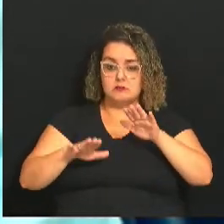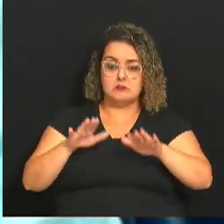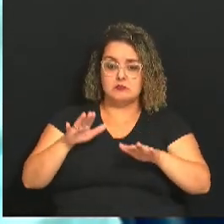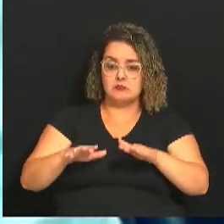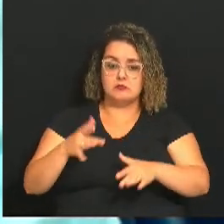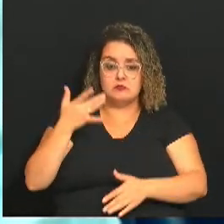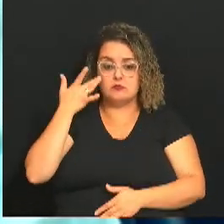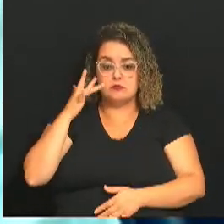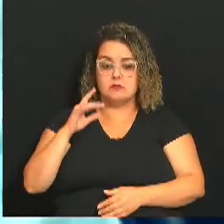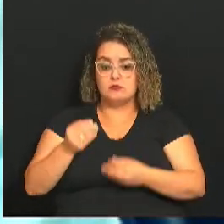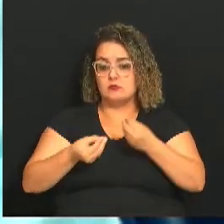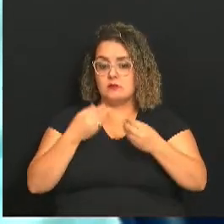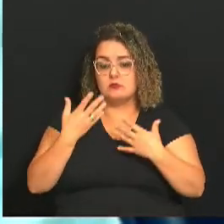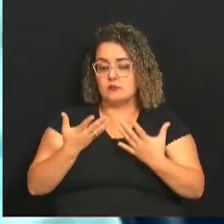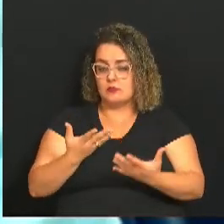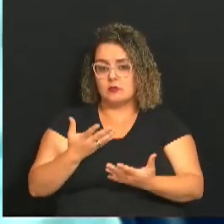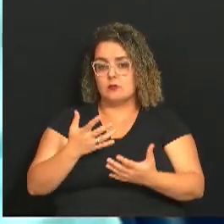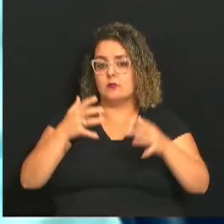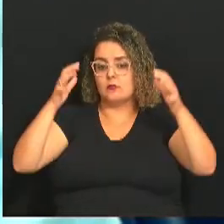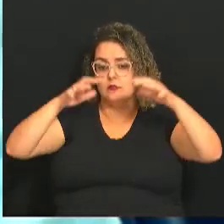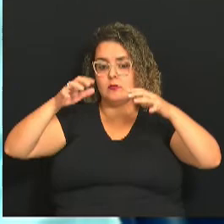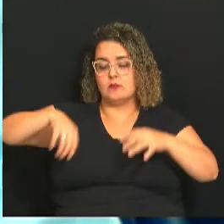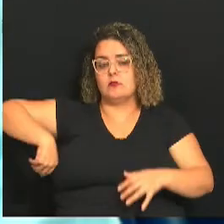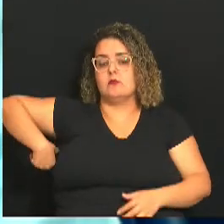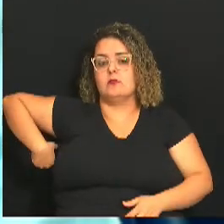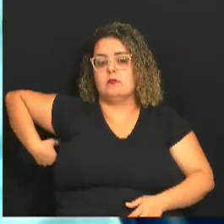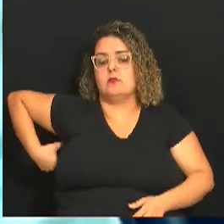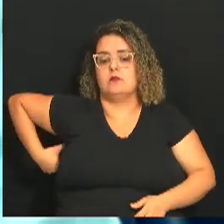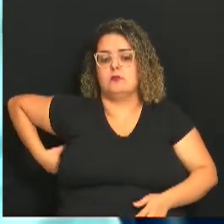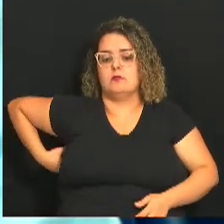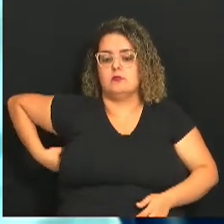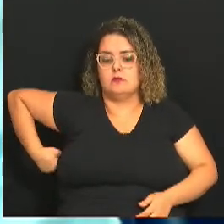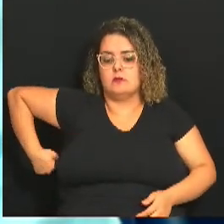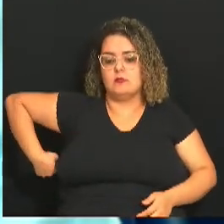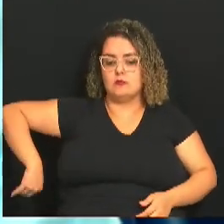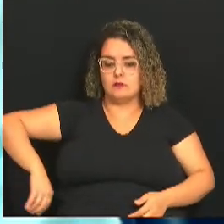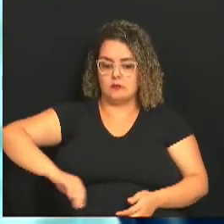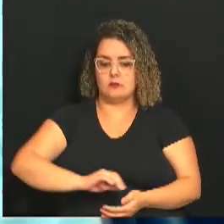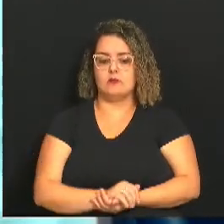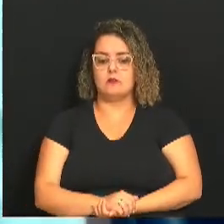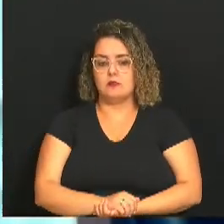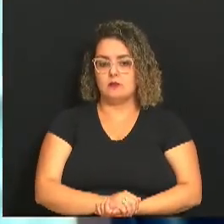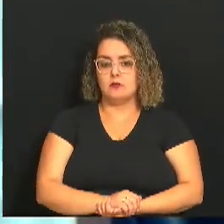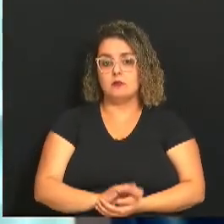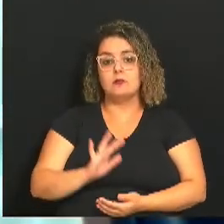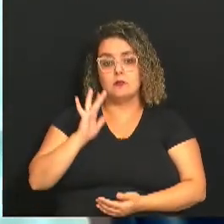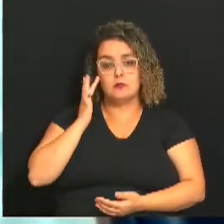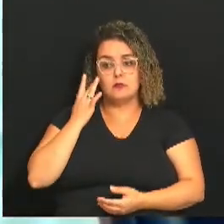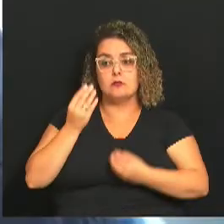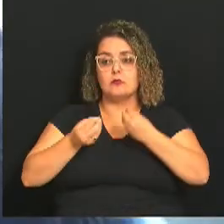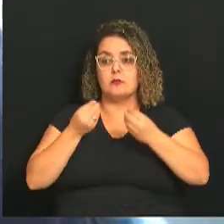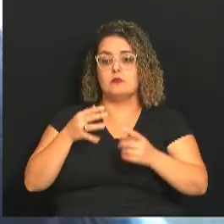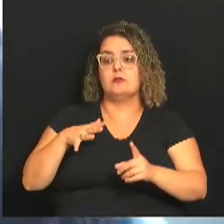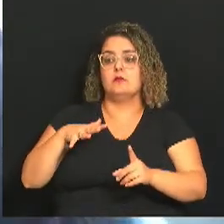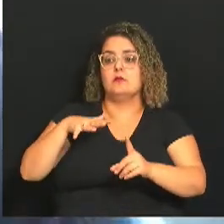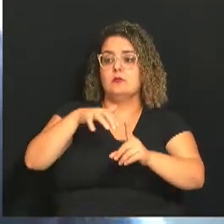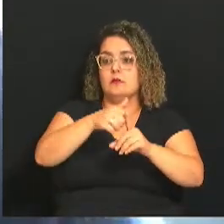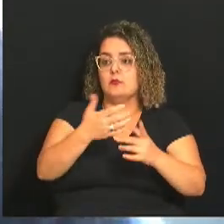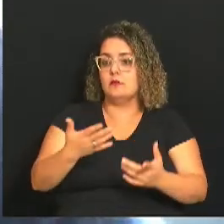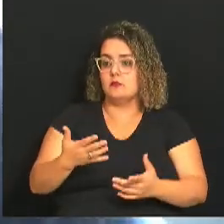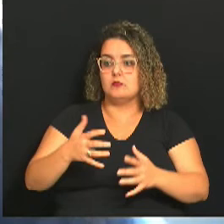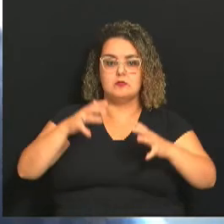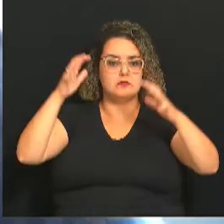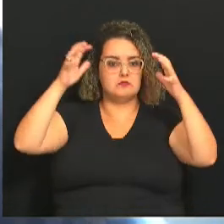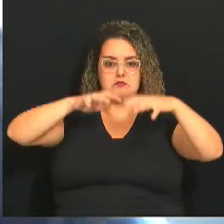né, de chuva. Eu não sei de fato. Acho que tem como reportar acidente, mas eu acho que nunca vi de reportar alagamento